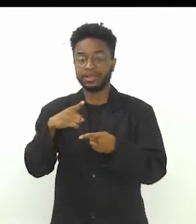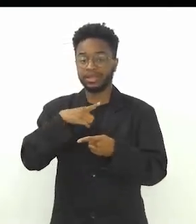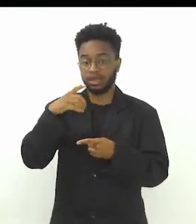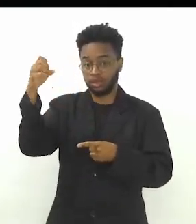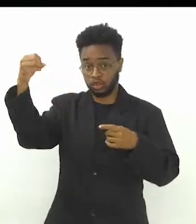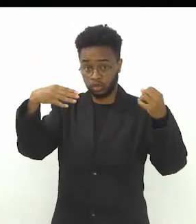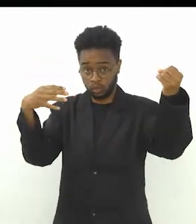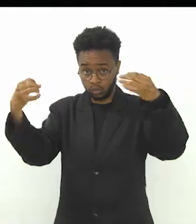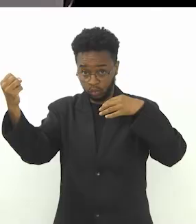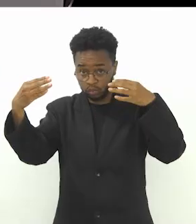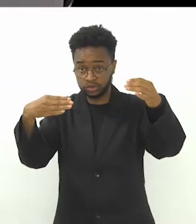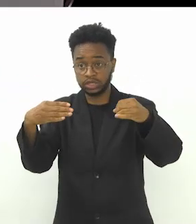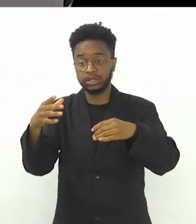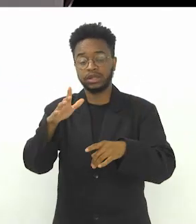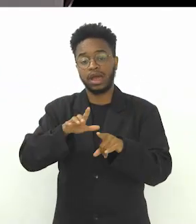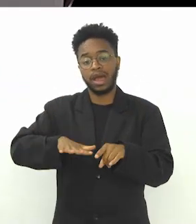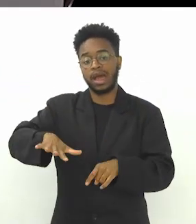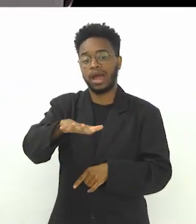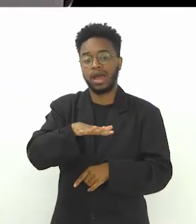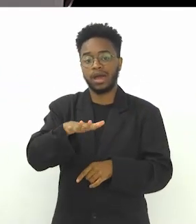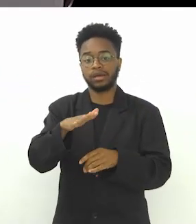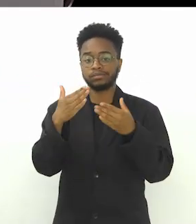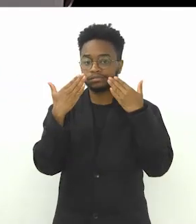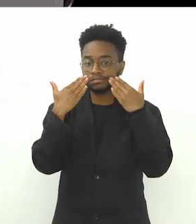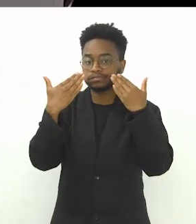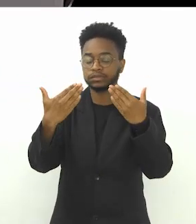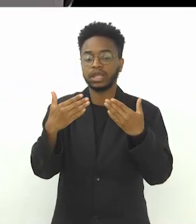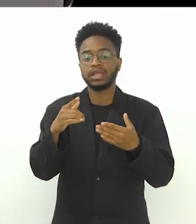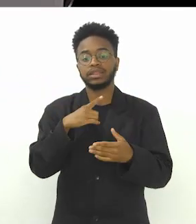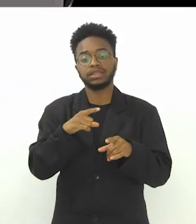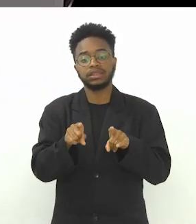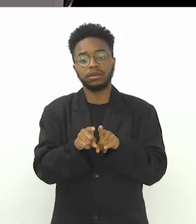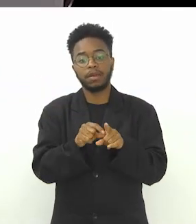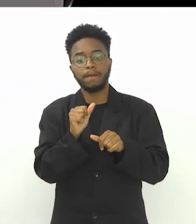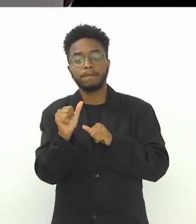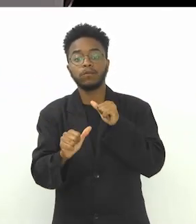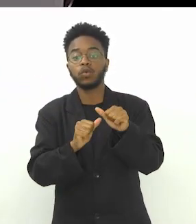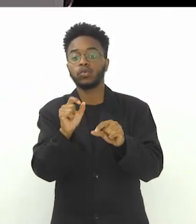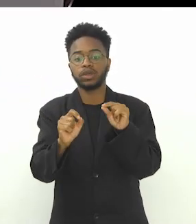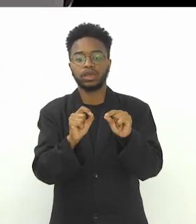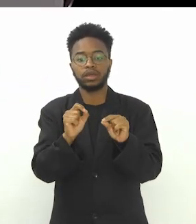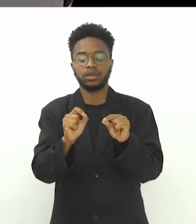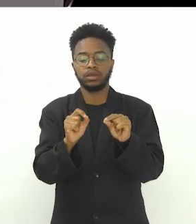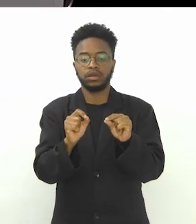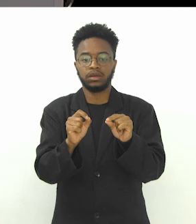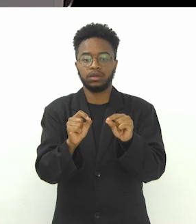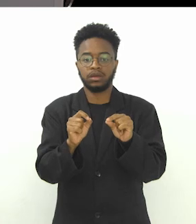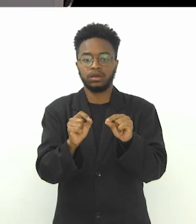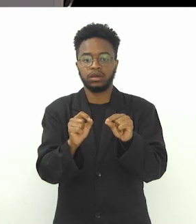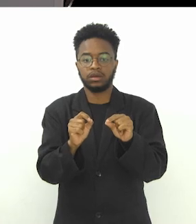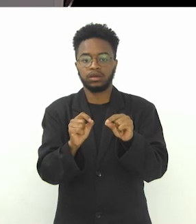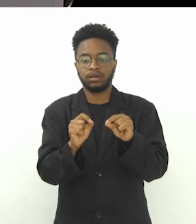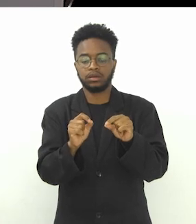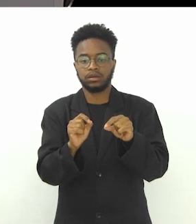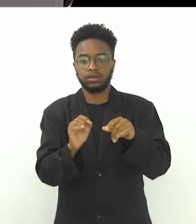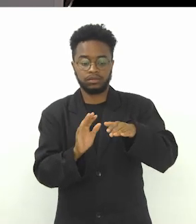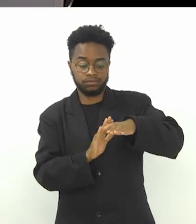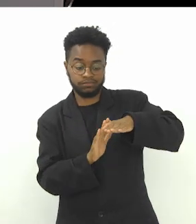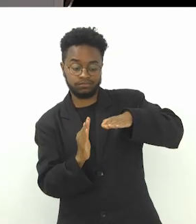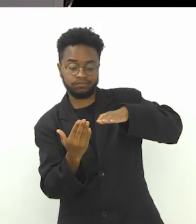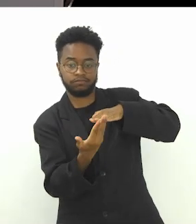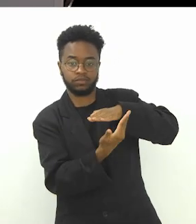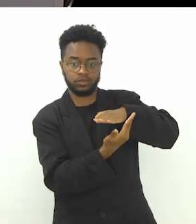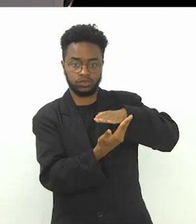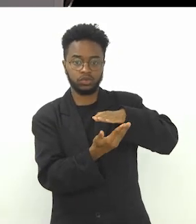que ficava para a parte cênica, que era as ribaltas, eu precisava mudar ao mesmo tempo também toda a